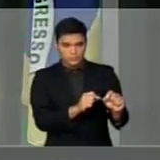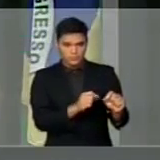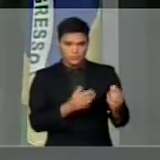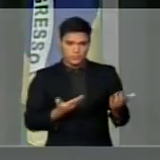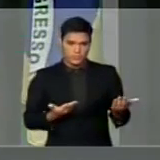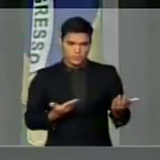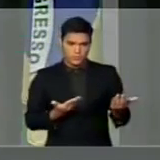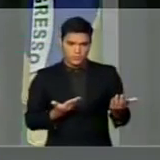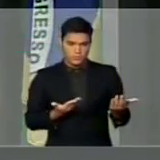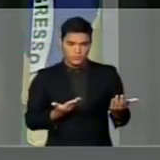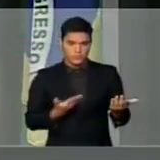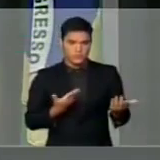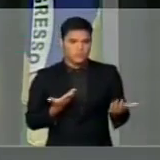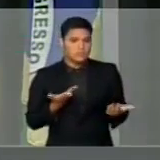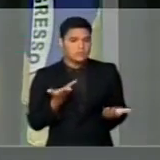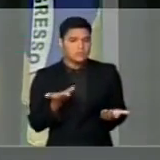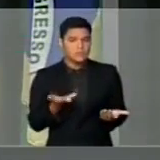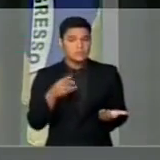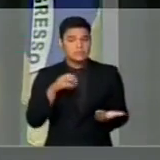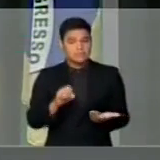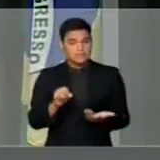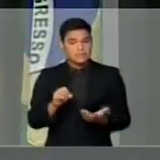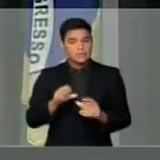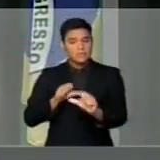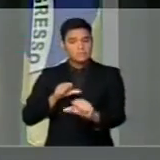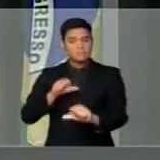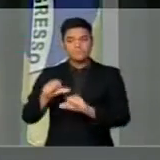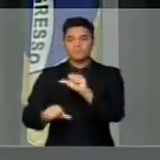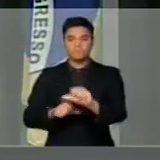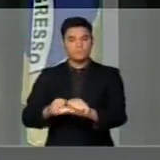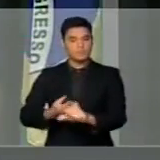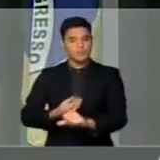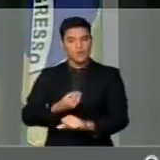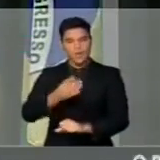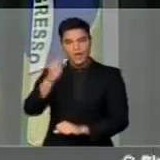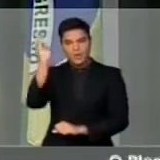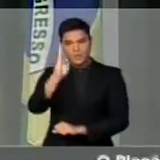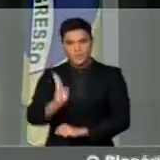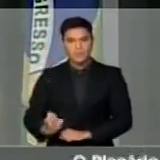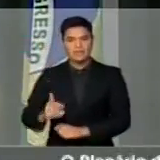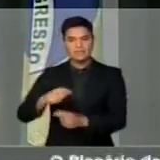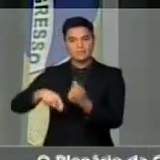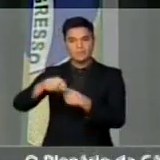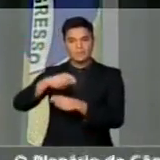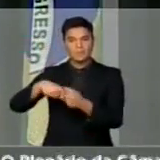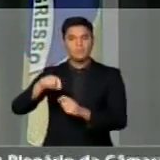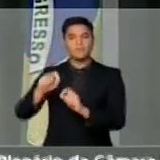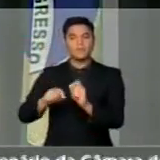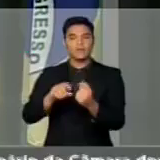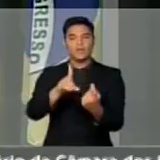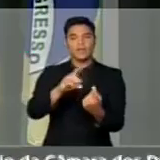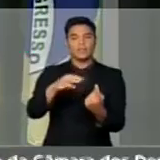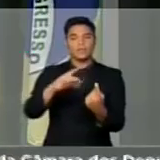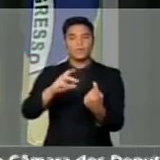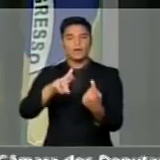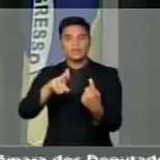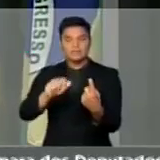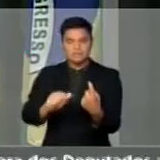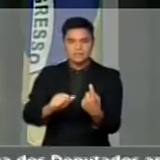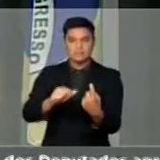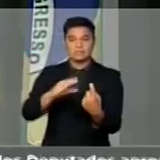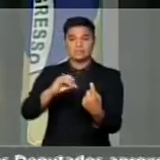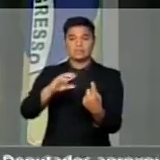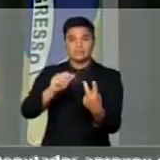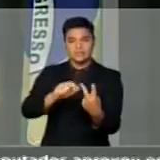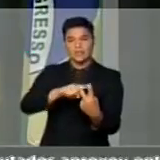Gente, se há algo que mudou a vida desse país, foi a democracia e a estabilidade econômica